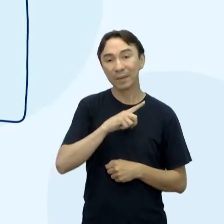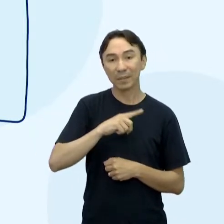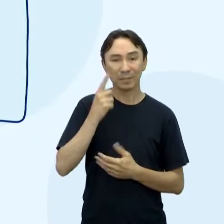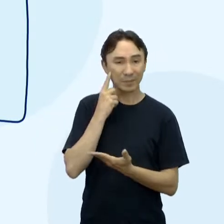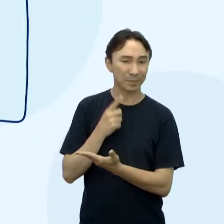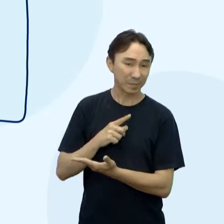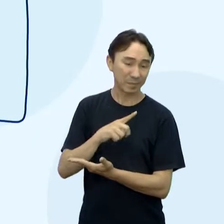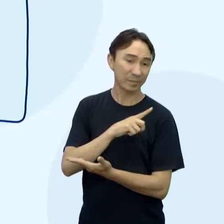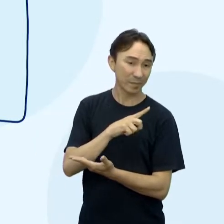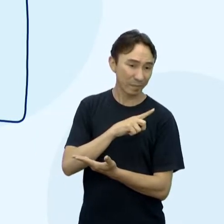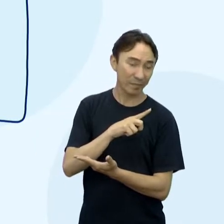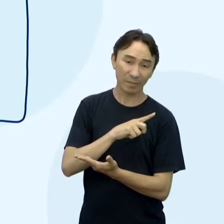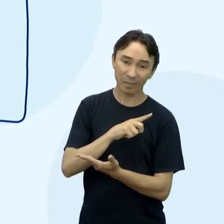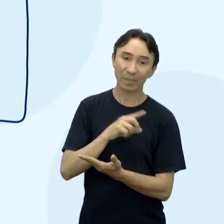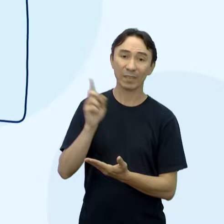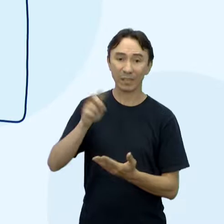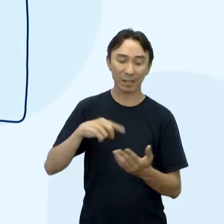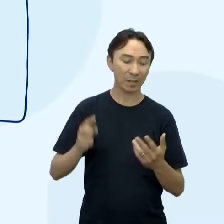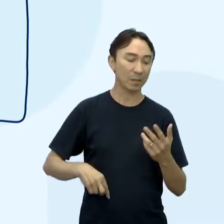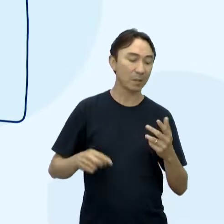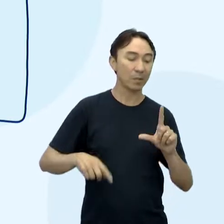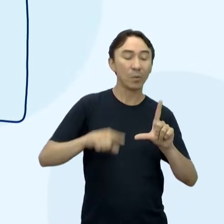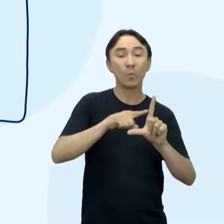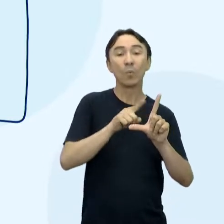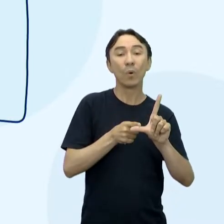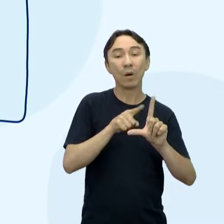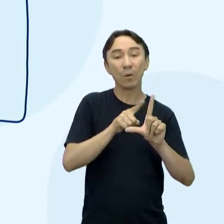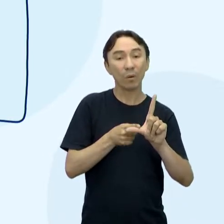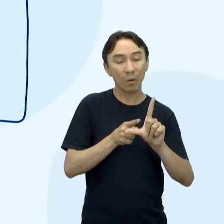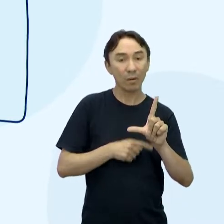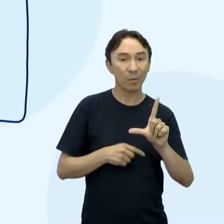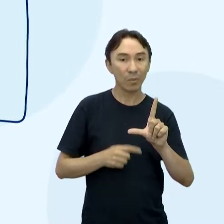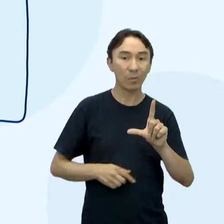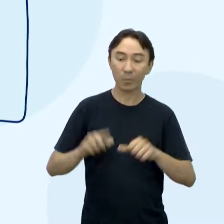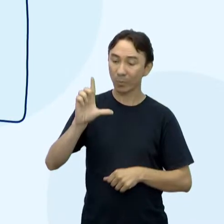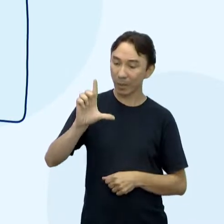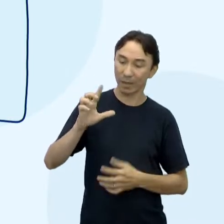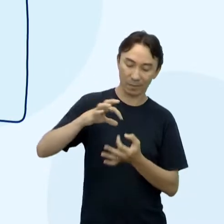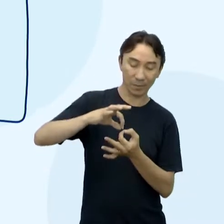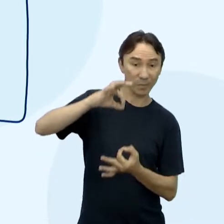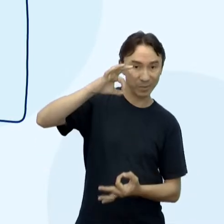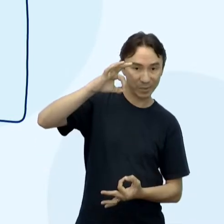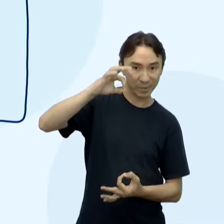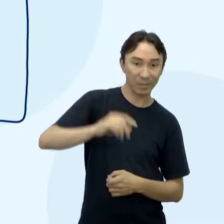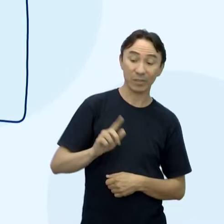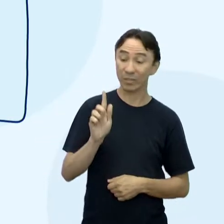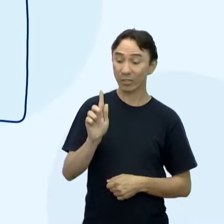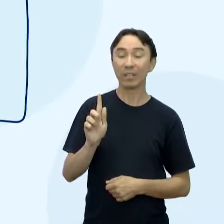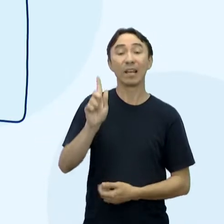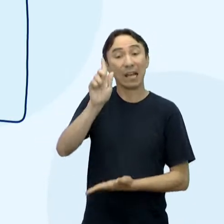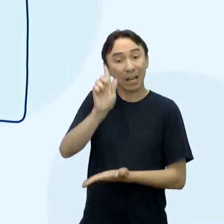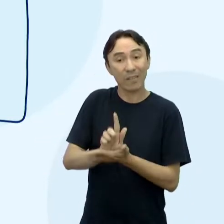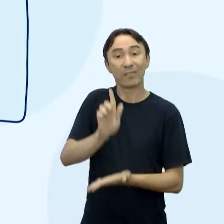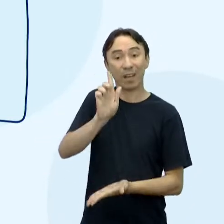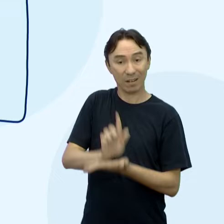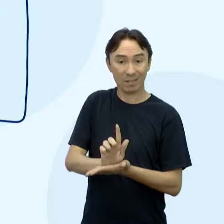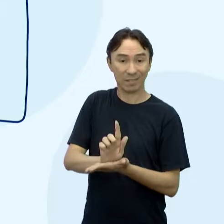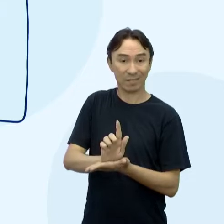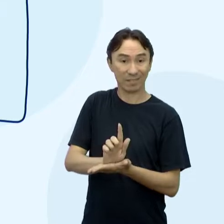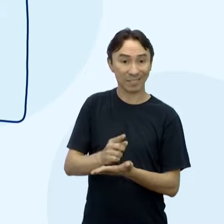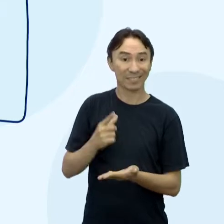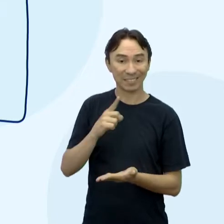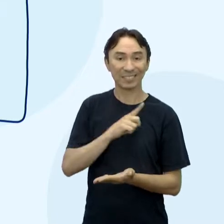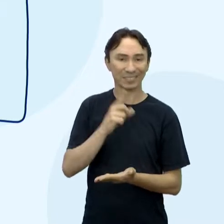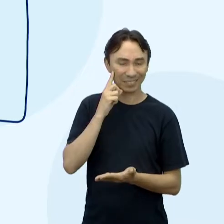desse sistema, tá? O π com ângulo, o L é o comprimento e o G é a gravidade. E aí eu posso calcular o período desse pêndulo